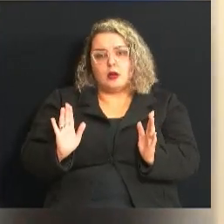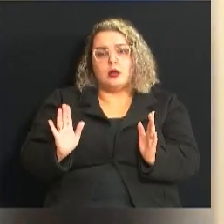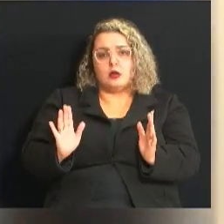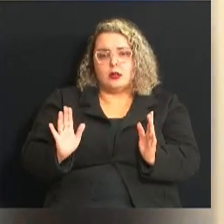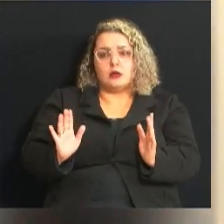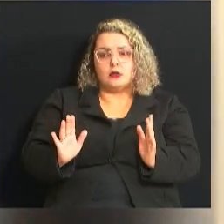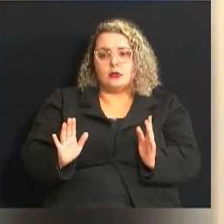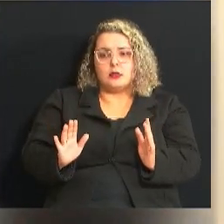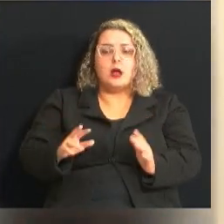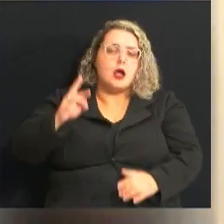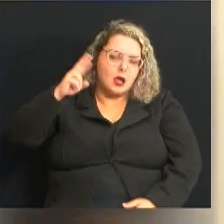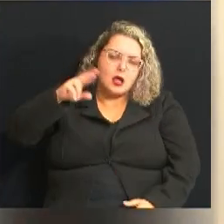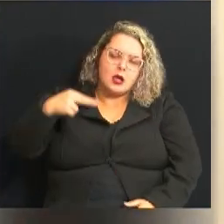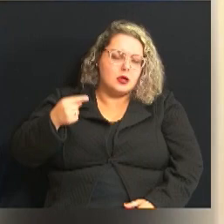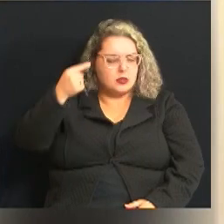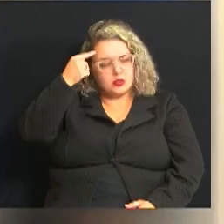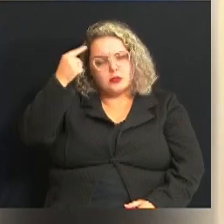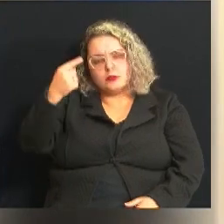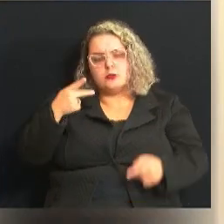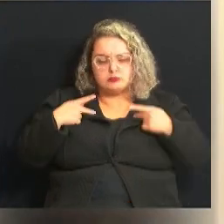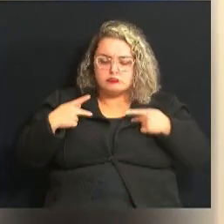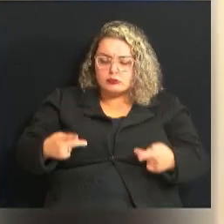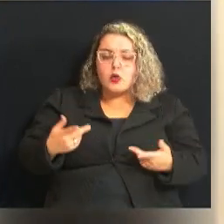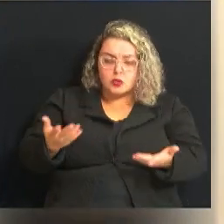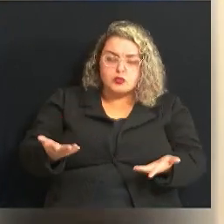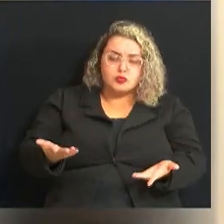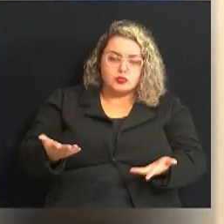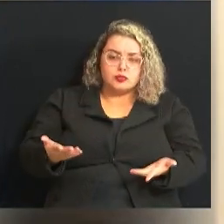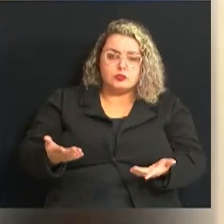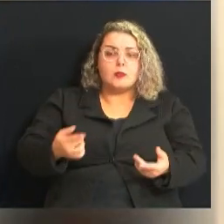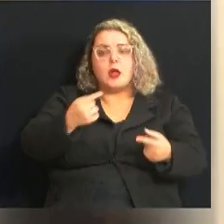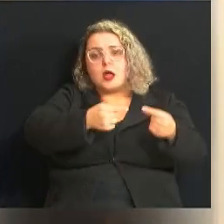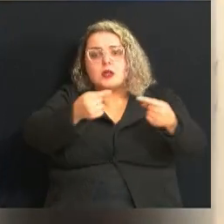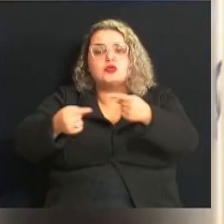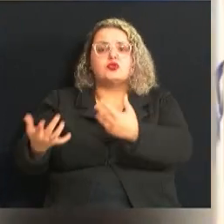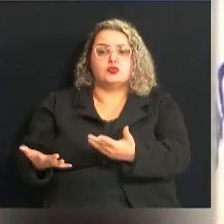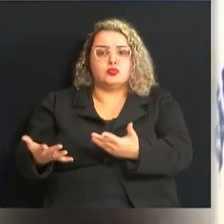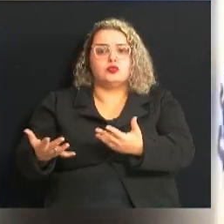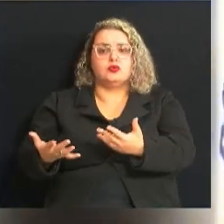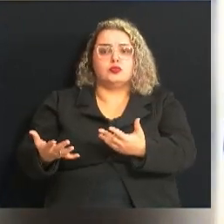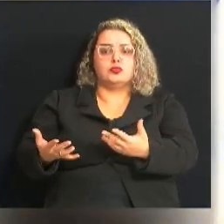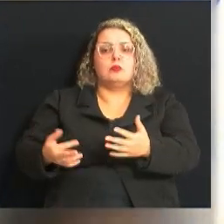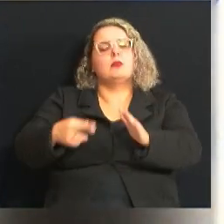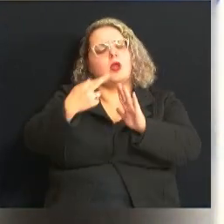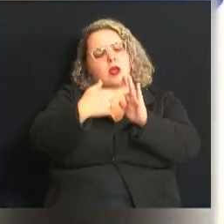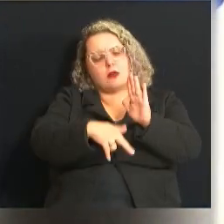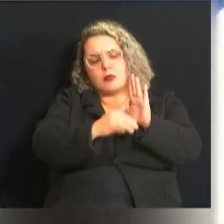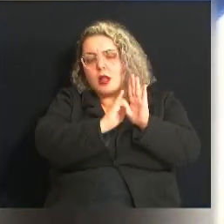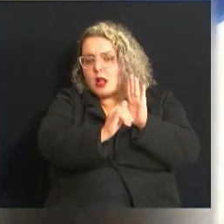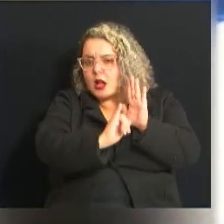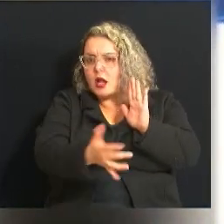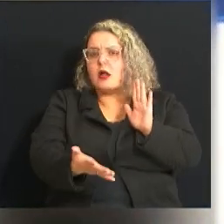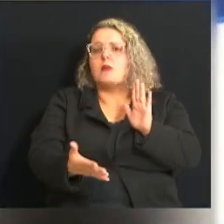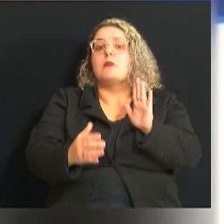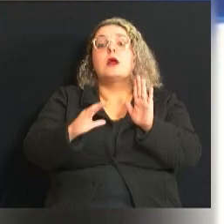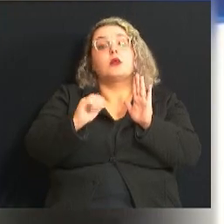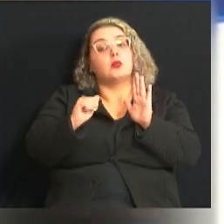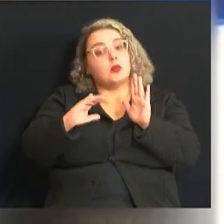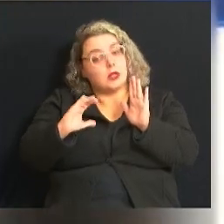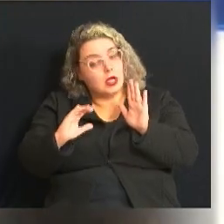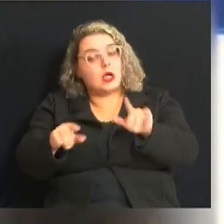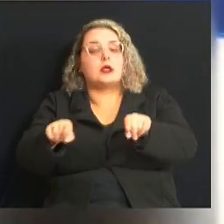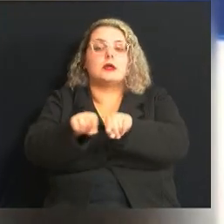a sua razão, a sua posição. Então, é bem discutido, passa pela relatoria, passa pelo CAC também, que dá o